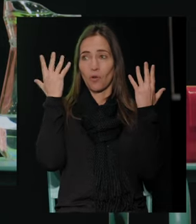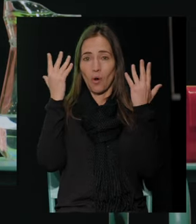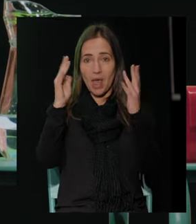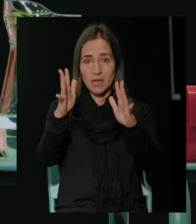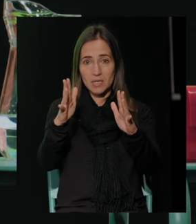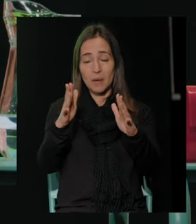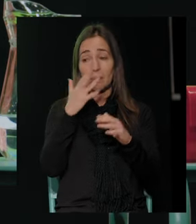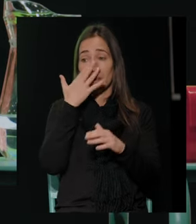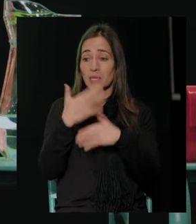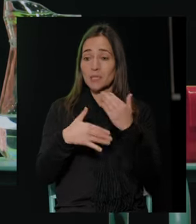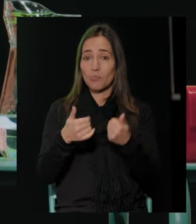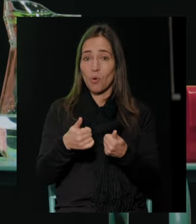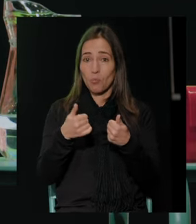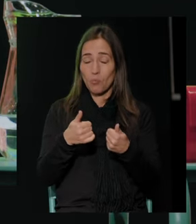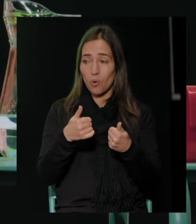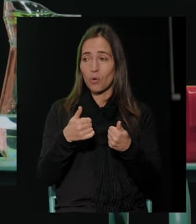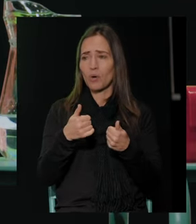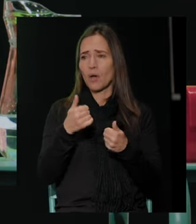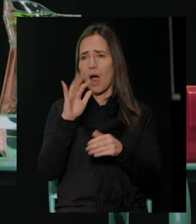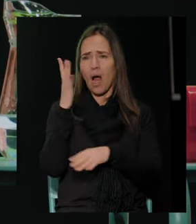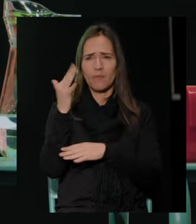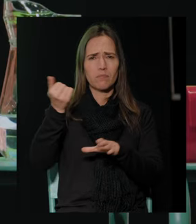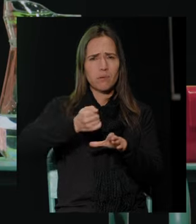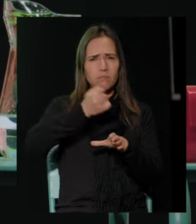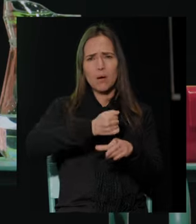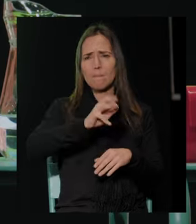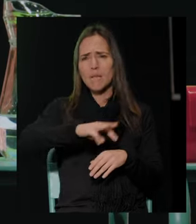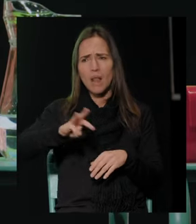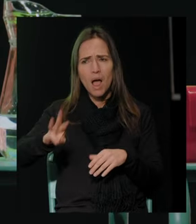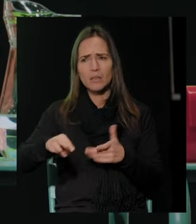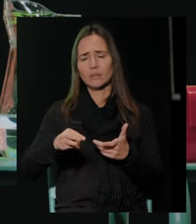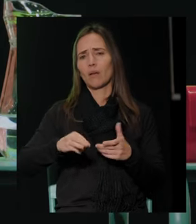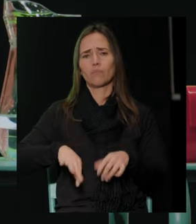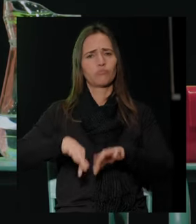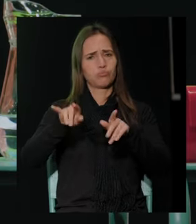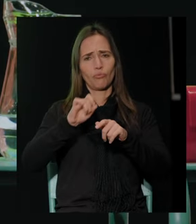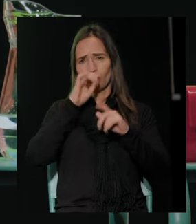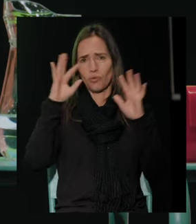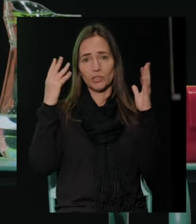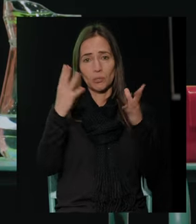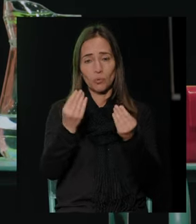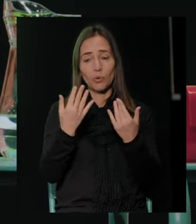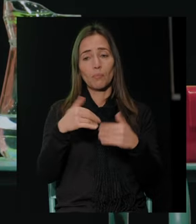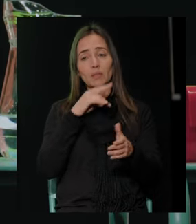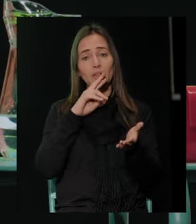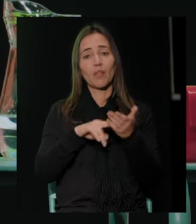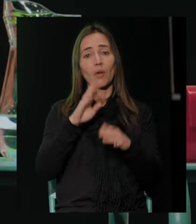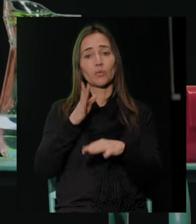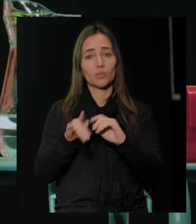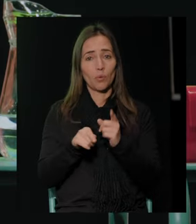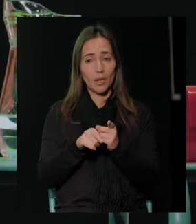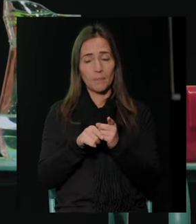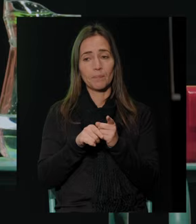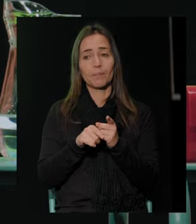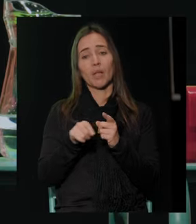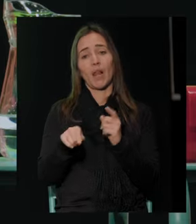poderia parecer algo bom, não é? Se plantaram-se milhares de árvores, avançou-se muito na floresta, mas no fundo o que aconteceu foi... isto